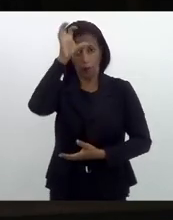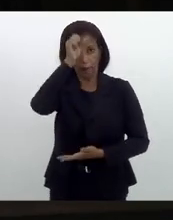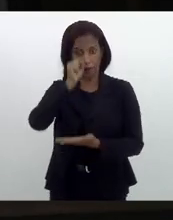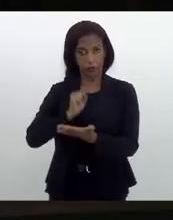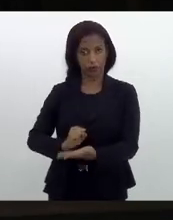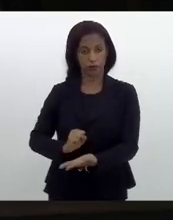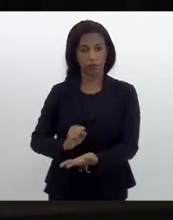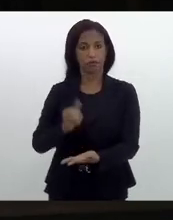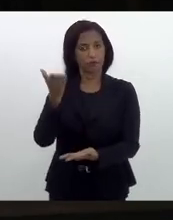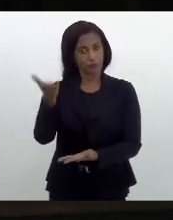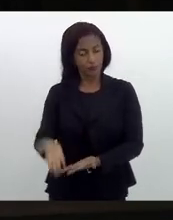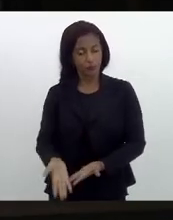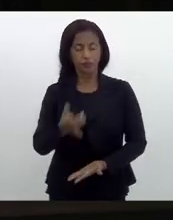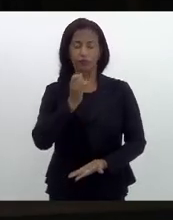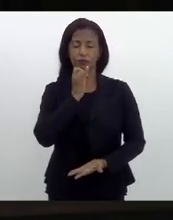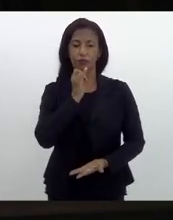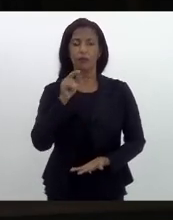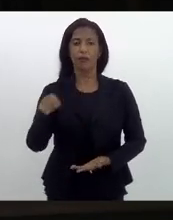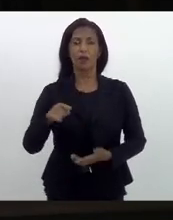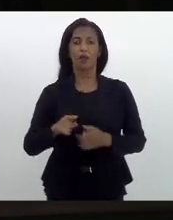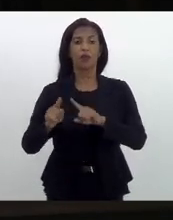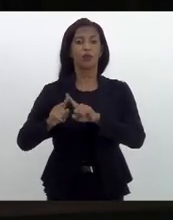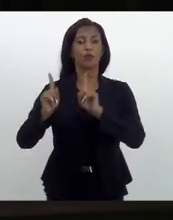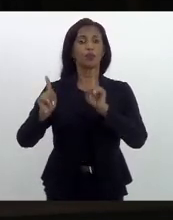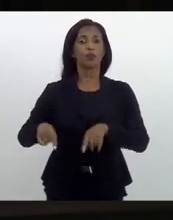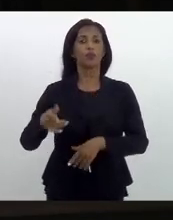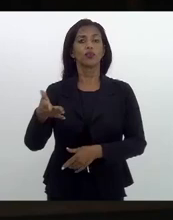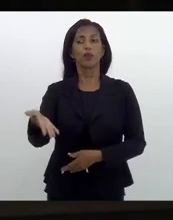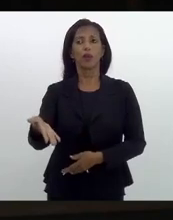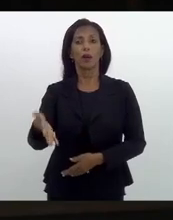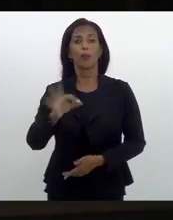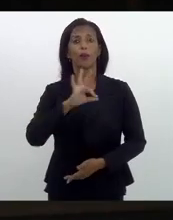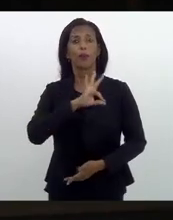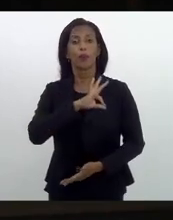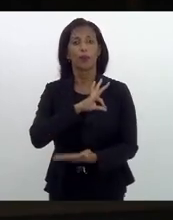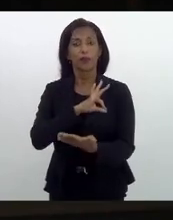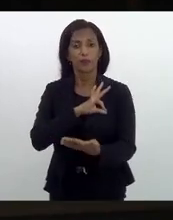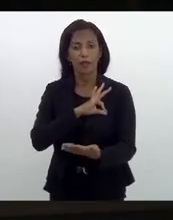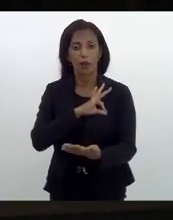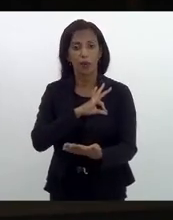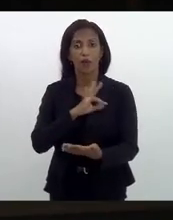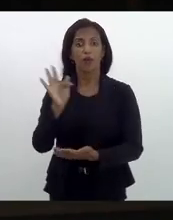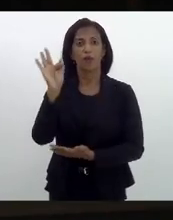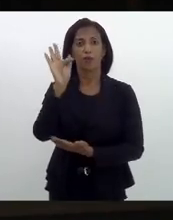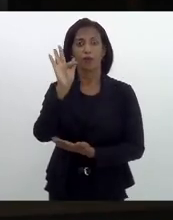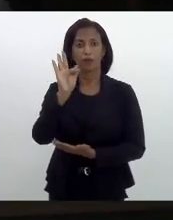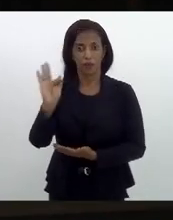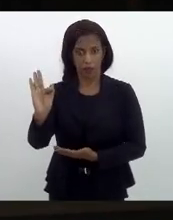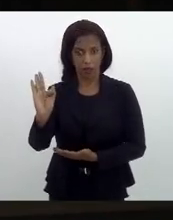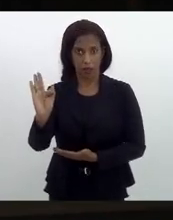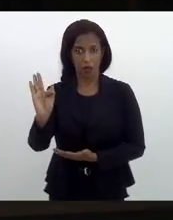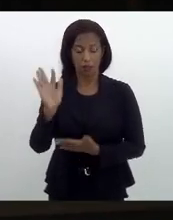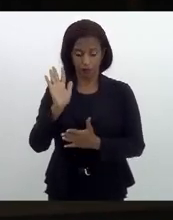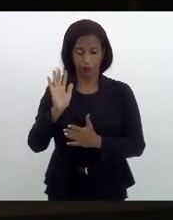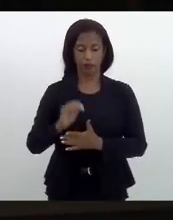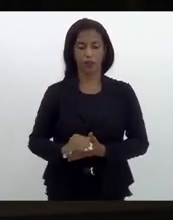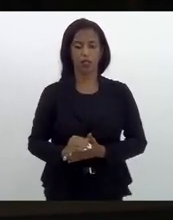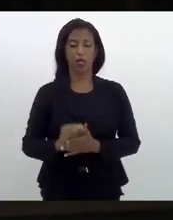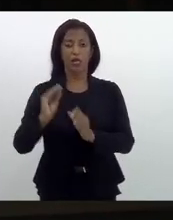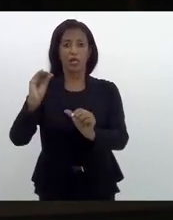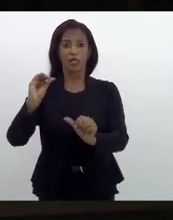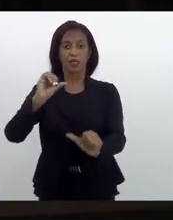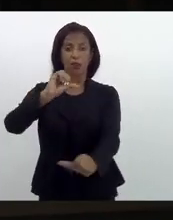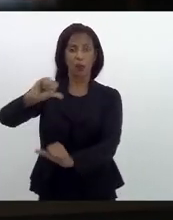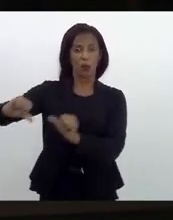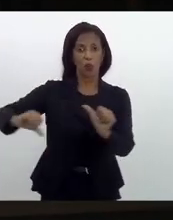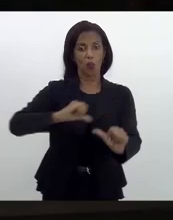E, vossa excelência, por exemplo, se é funcionário, vossa excelência é policial federal. Se mudar para juiz